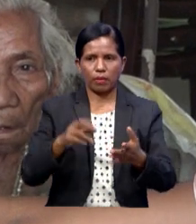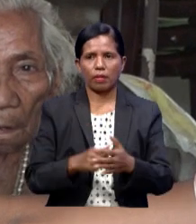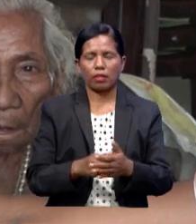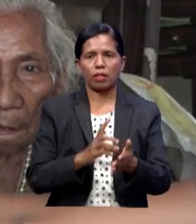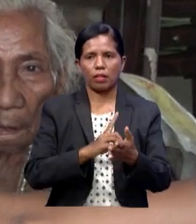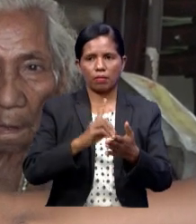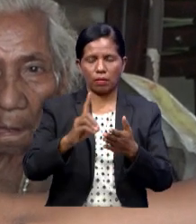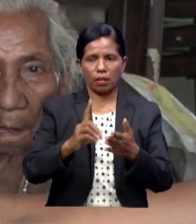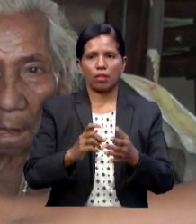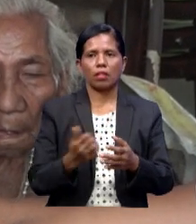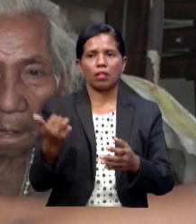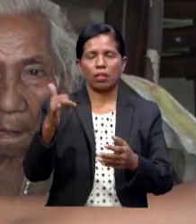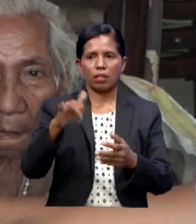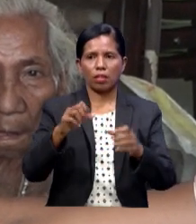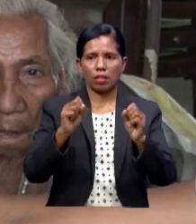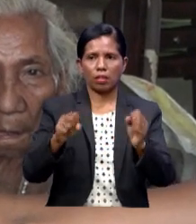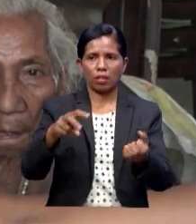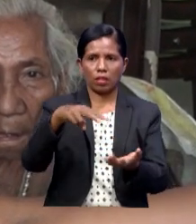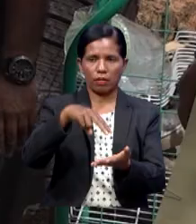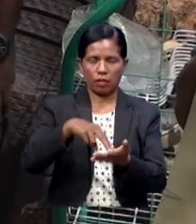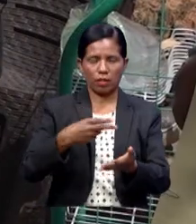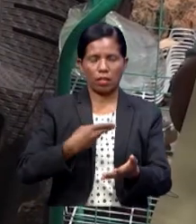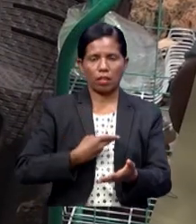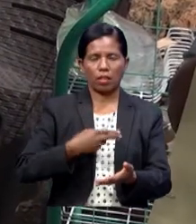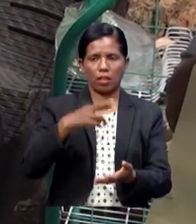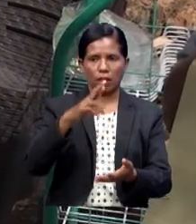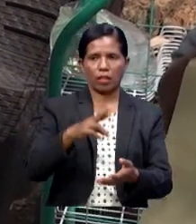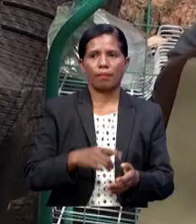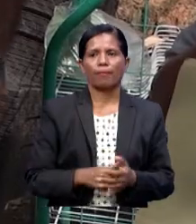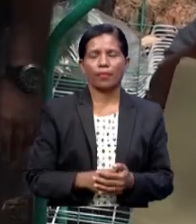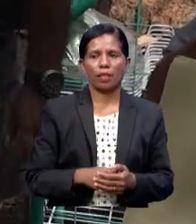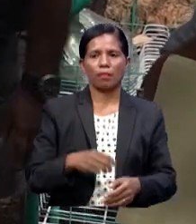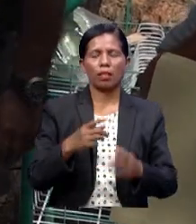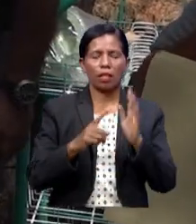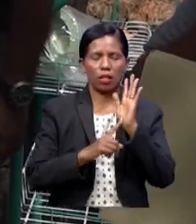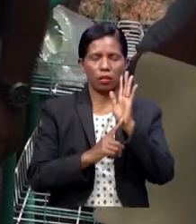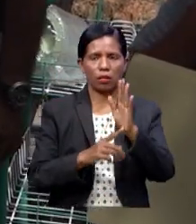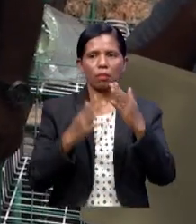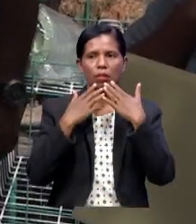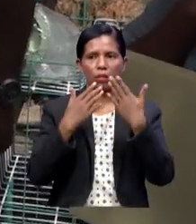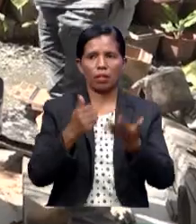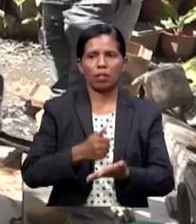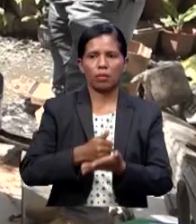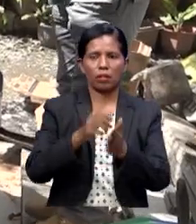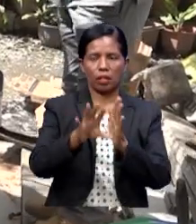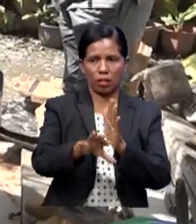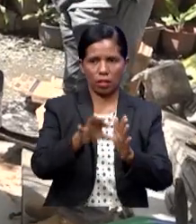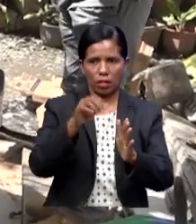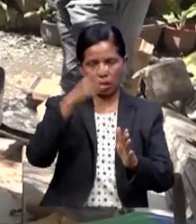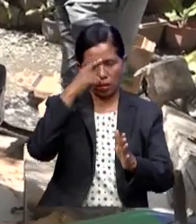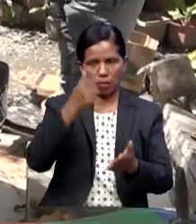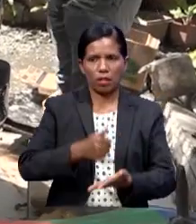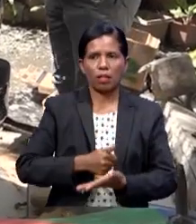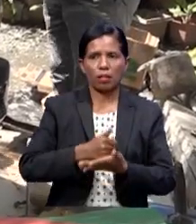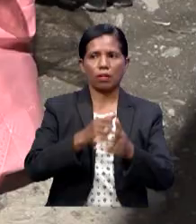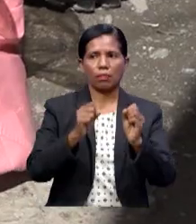semana o ine da Roma sira a Rio na ia hera beneficiário sira hato agradecimento ba apoio ne be sira heta ona tamba apoio ne